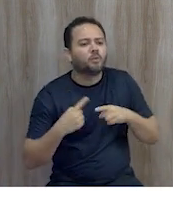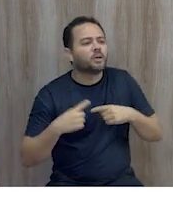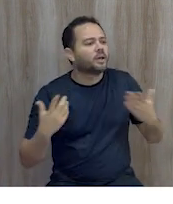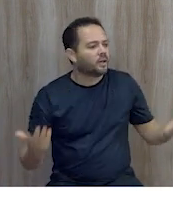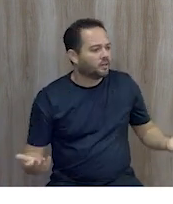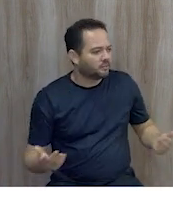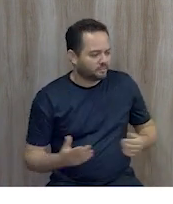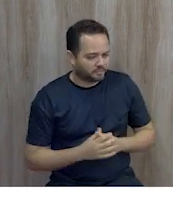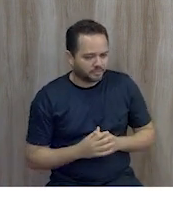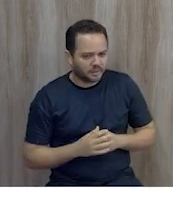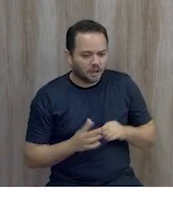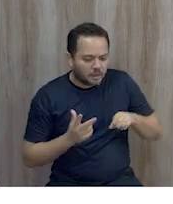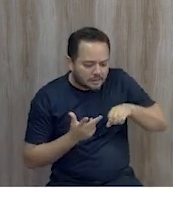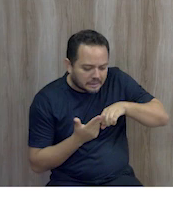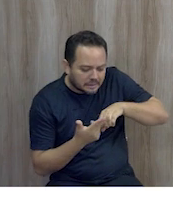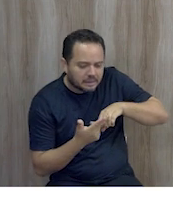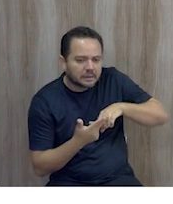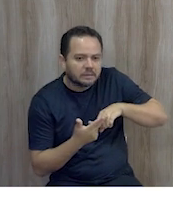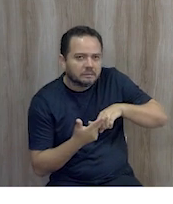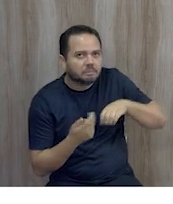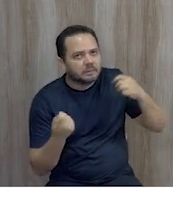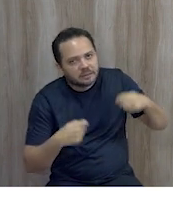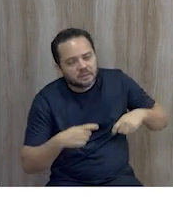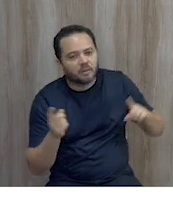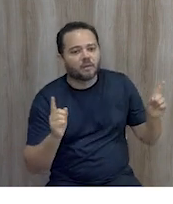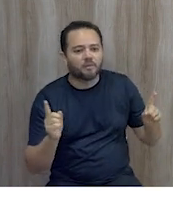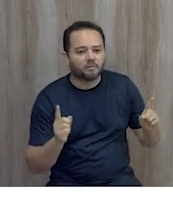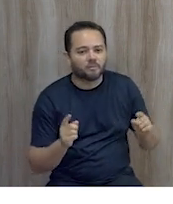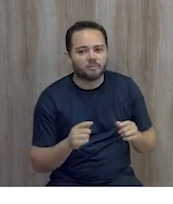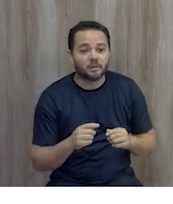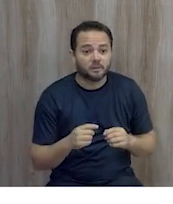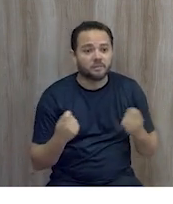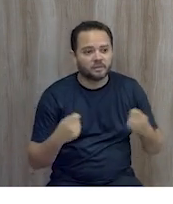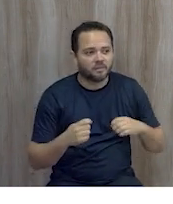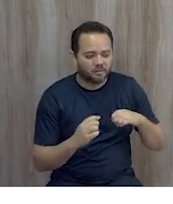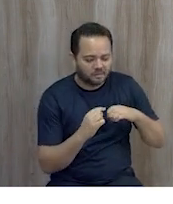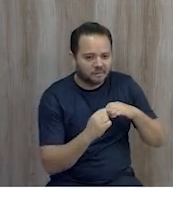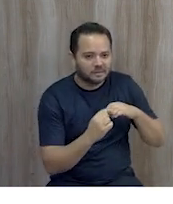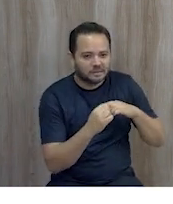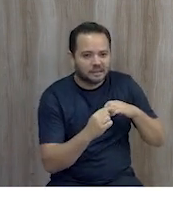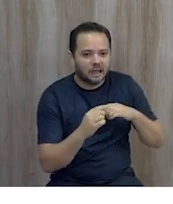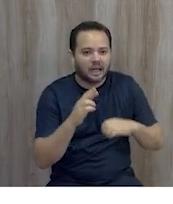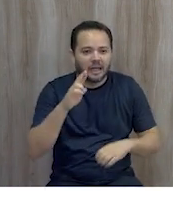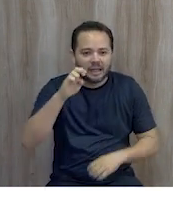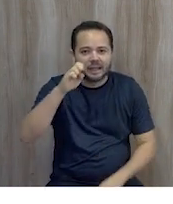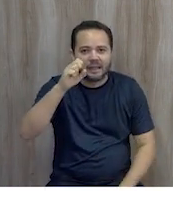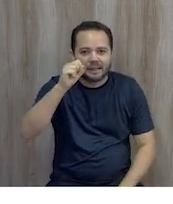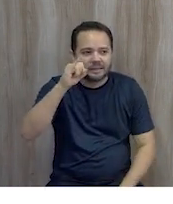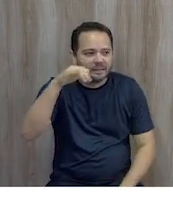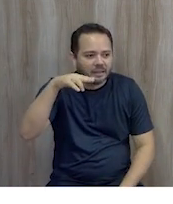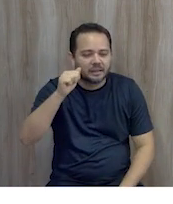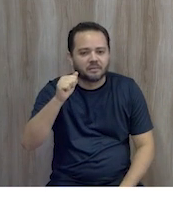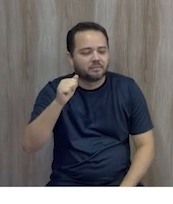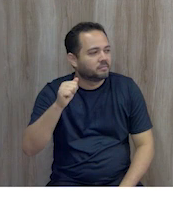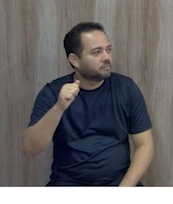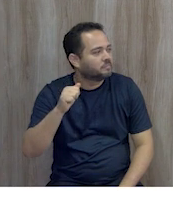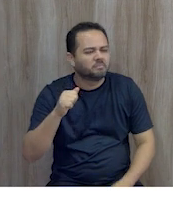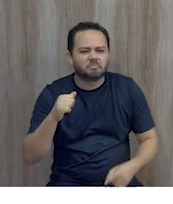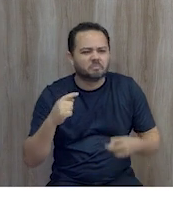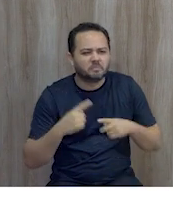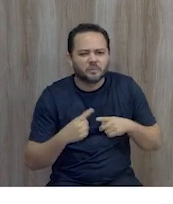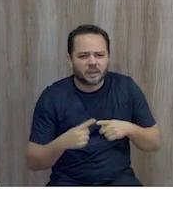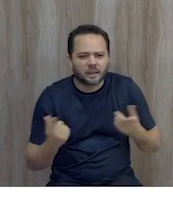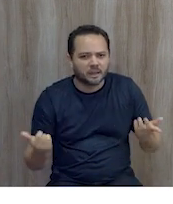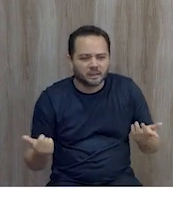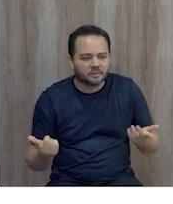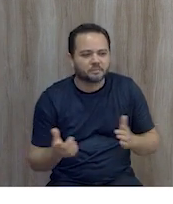paciente? Porque eu poderia recobrir essa raiz com uma resina composta. Por que eu tenho que fazer recobrimento radicular?